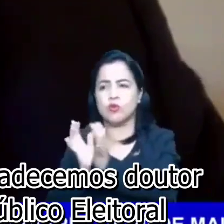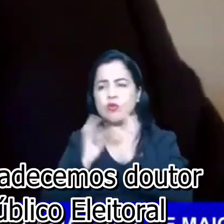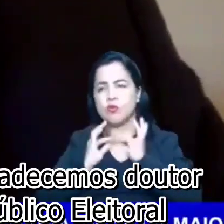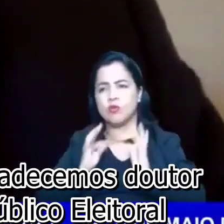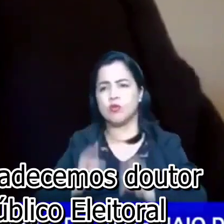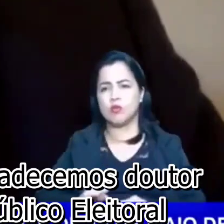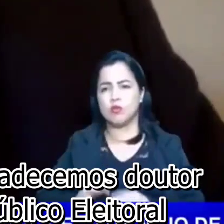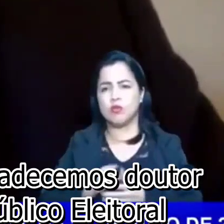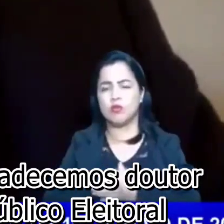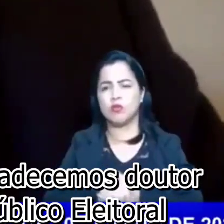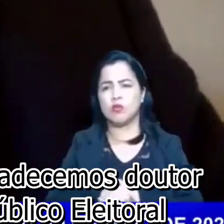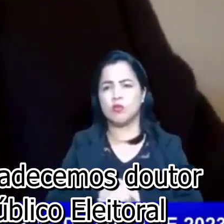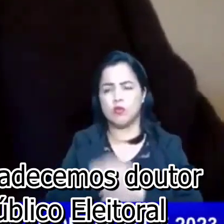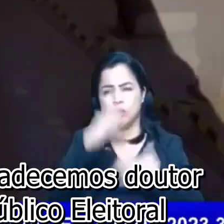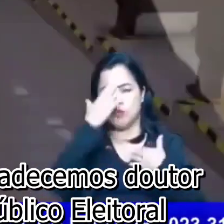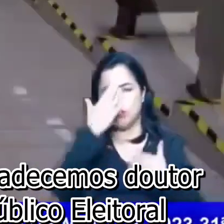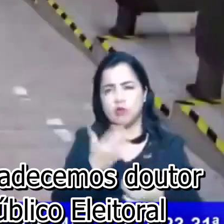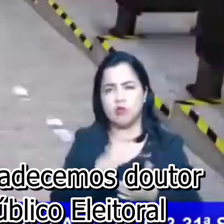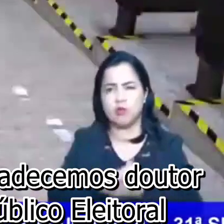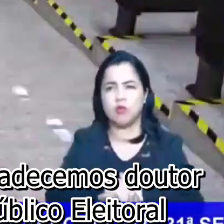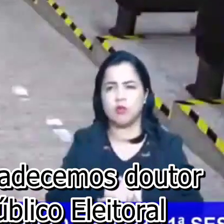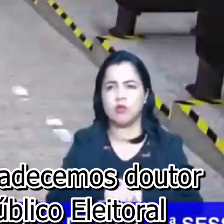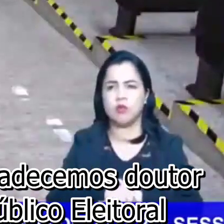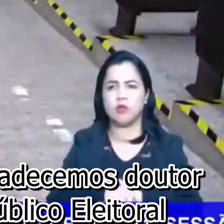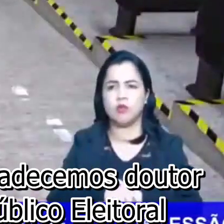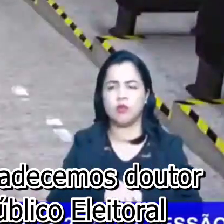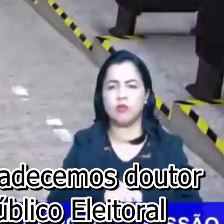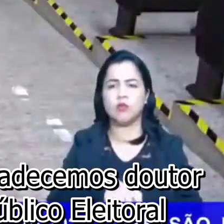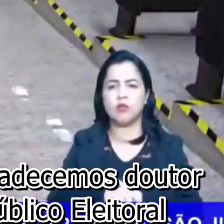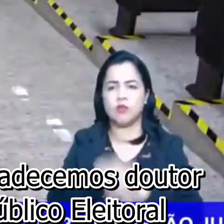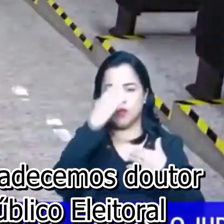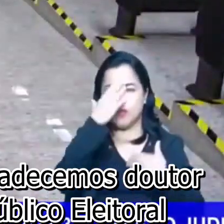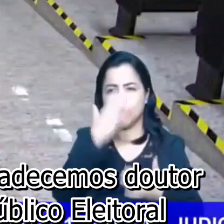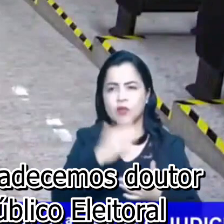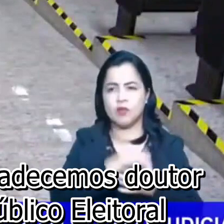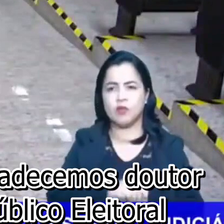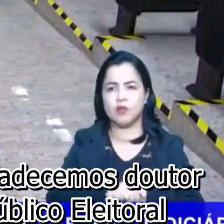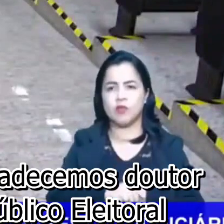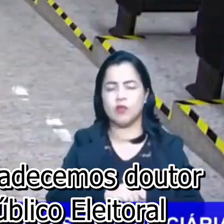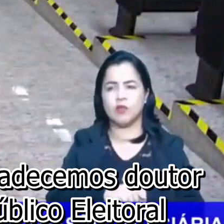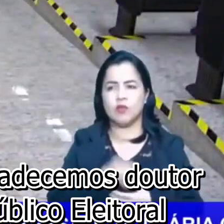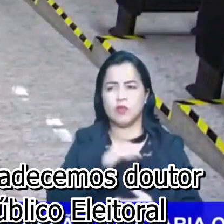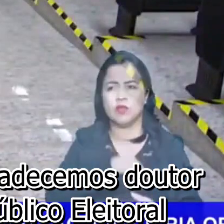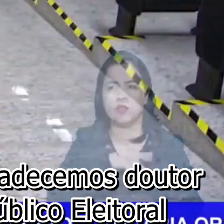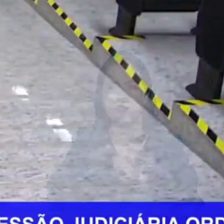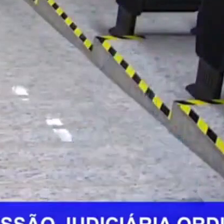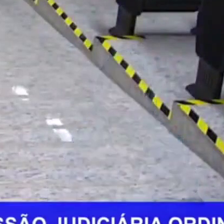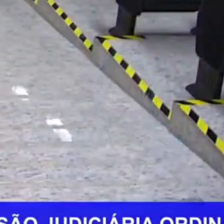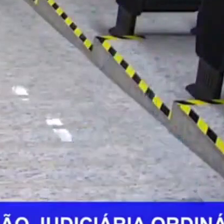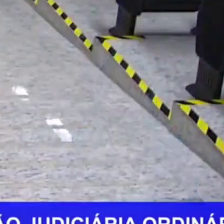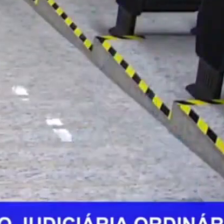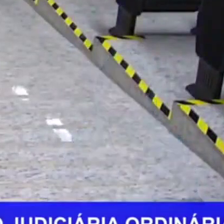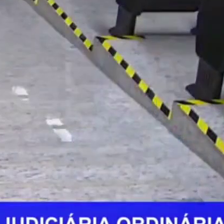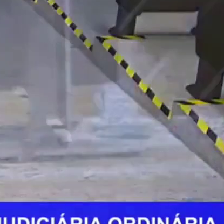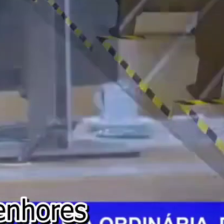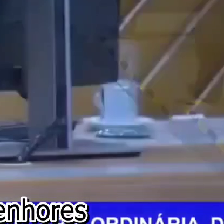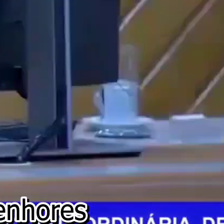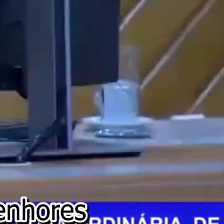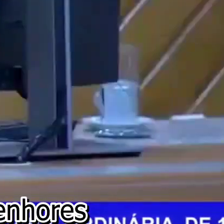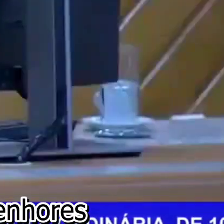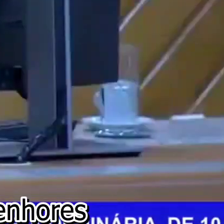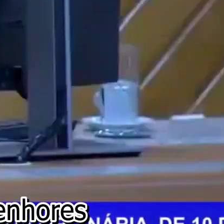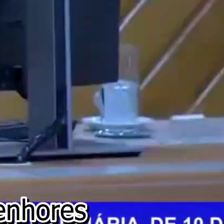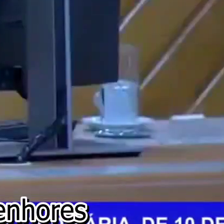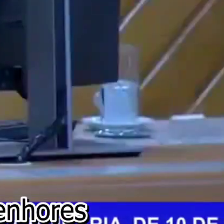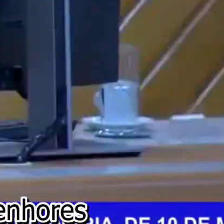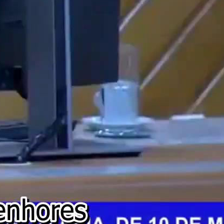desse egrégio tribunal. Muito obrigado. Nós aqui agradecemos, doutor Cílio. Vamos ouvir o doutor Pablo, do Ministério Público Eleitoral. Sem movimentação. Senhor